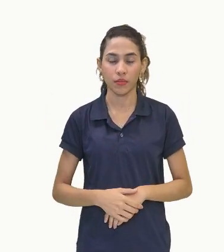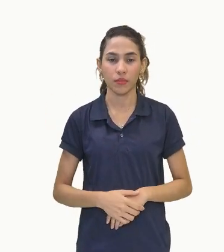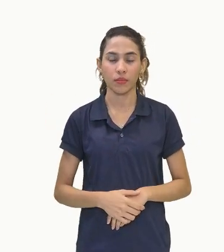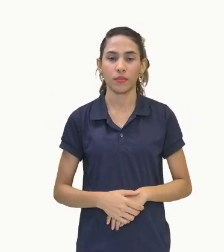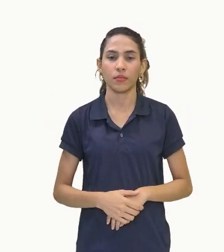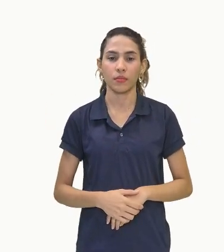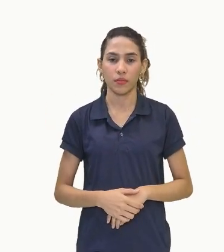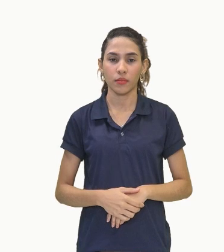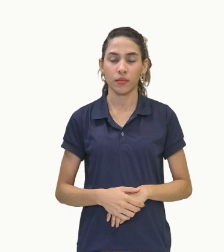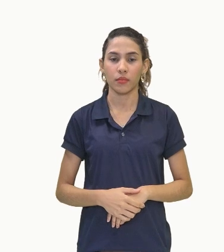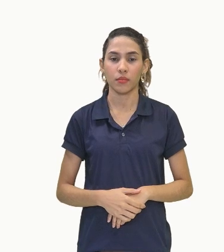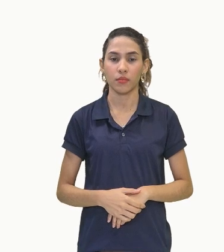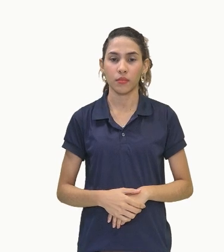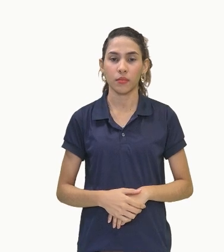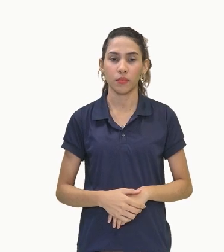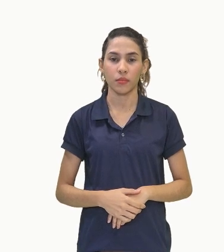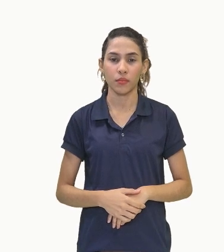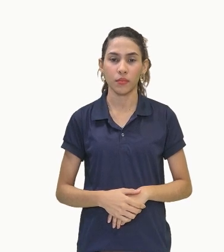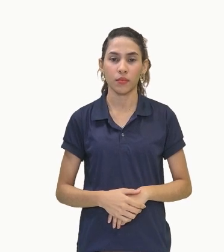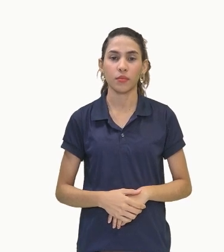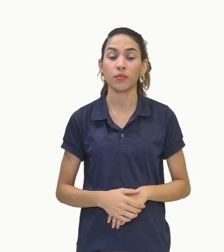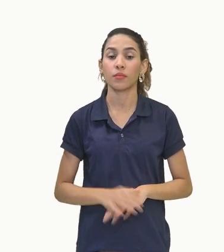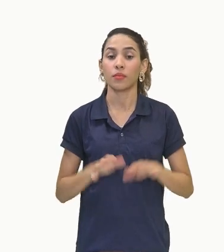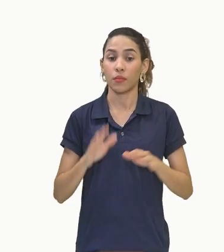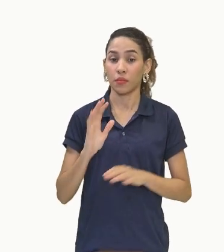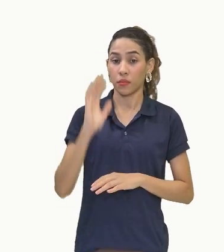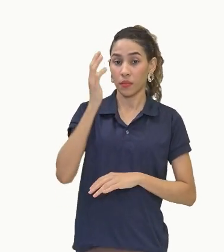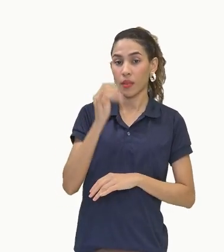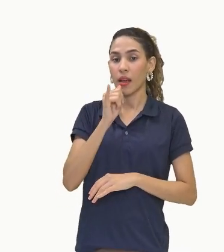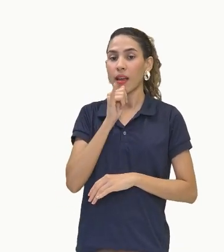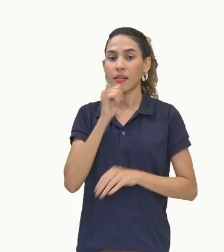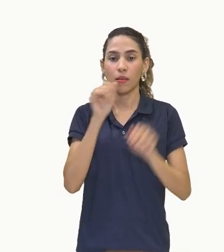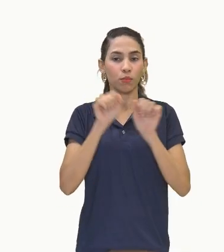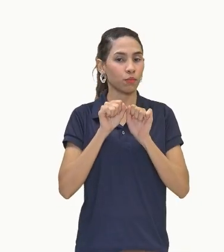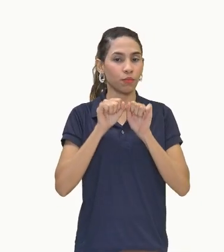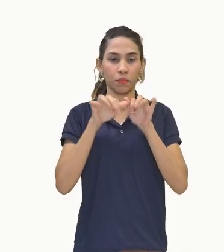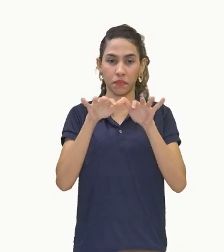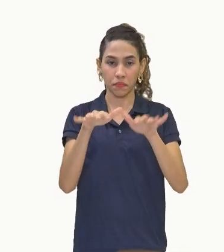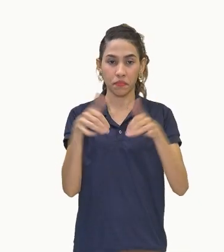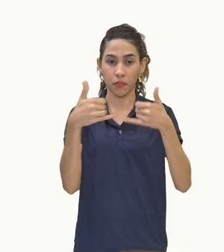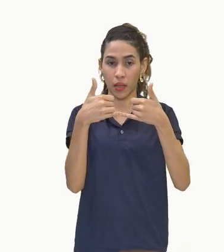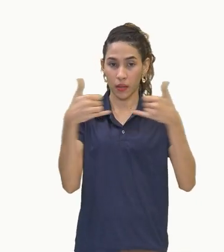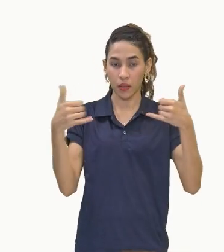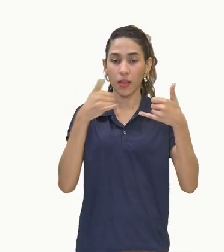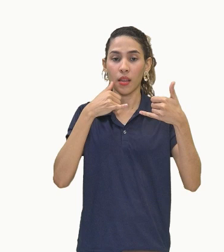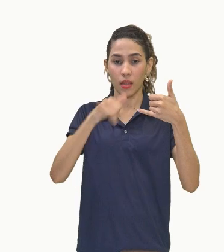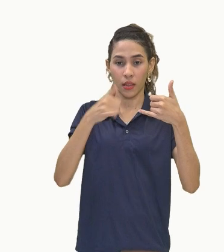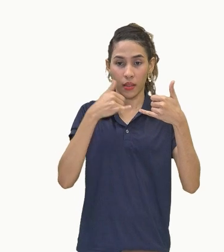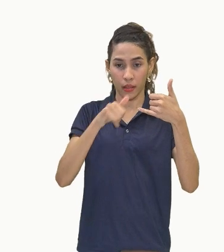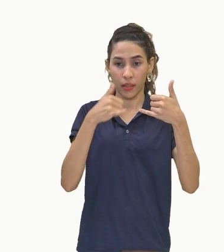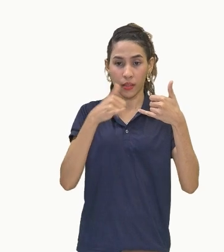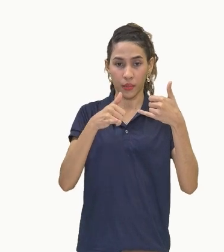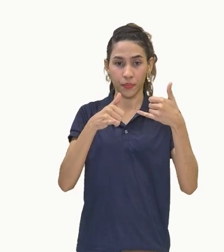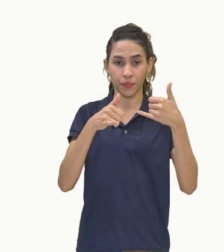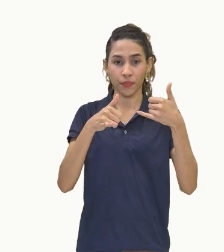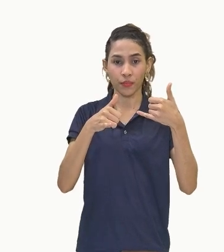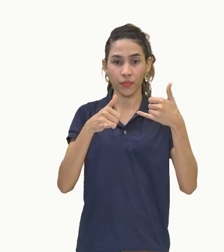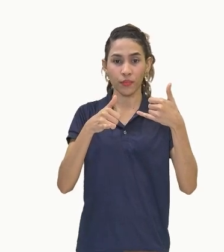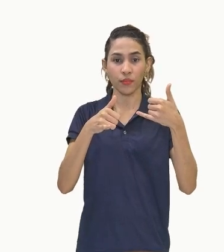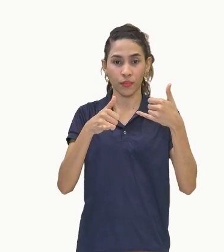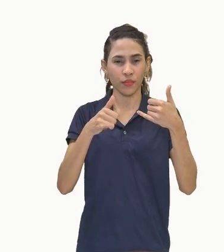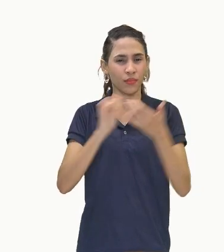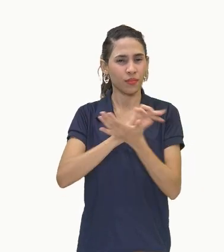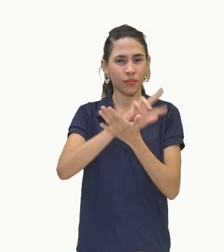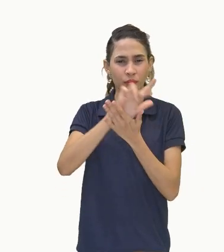a corrente elétrica através de múltiplos caminhos. permitindo que ela flua